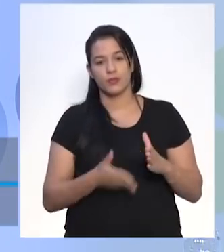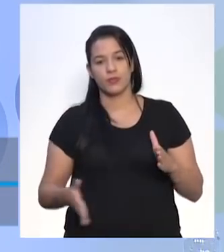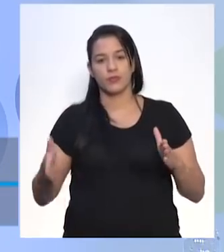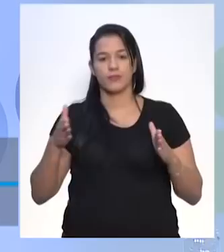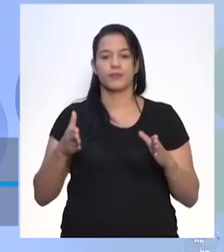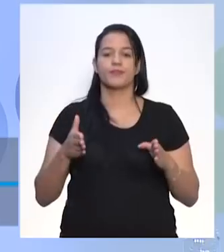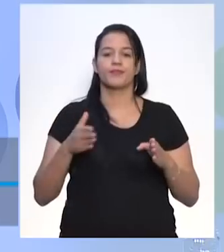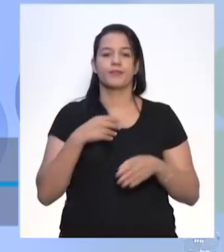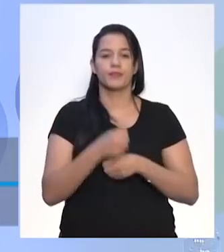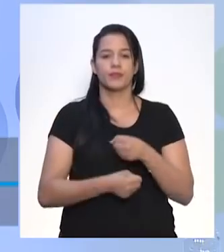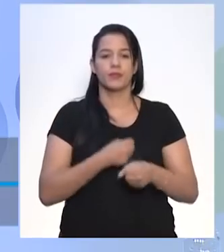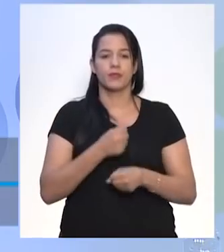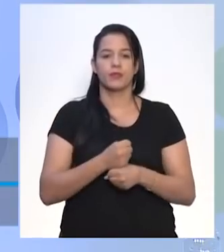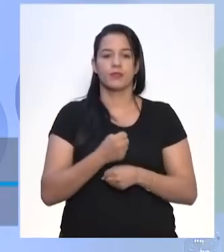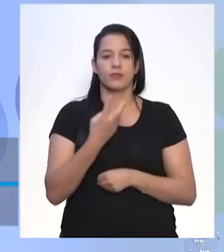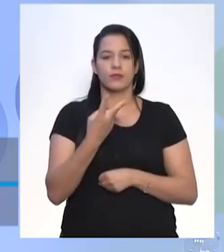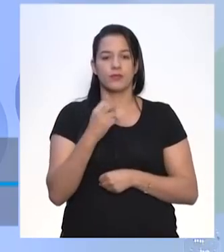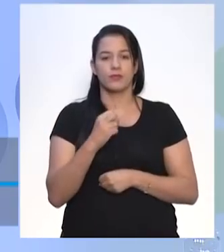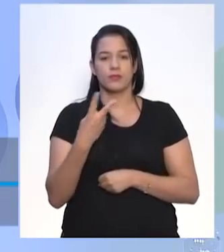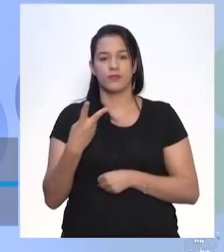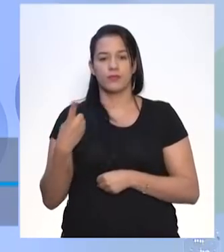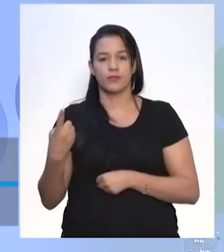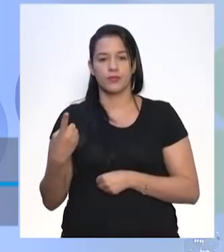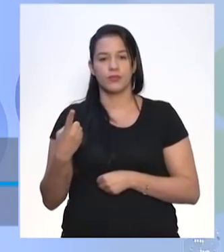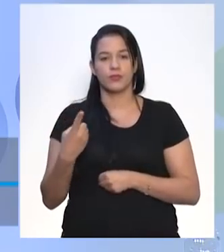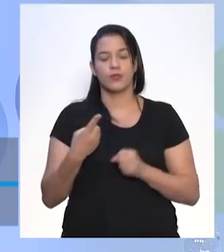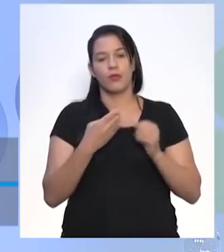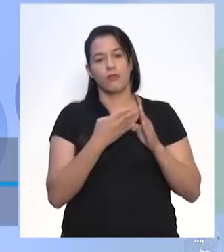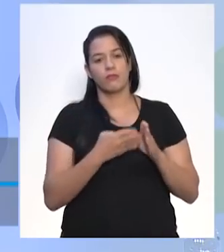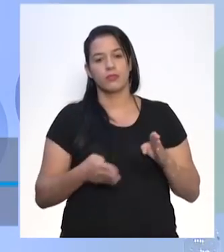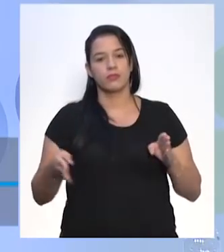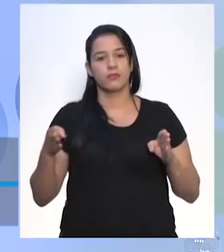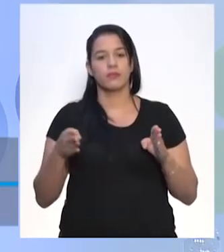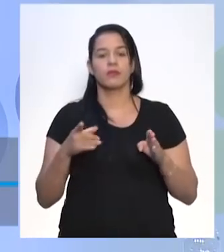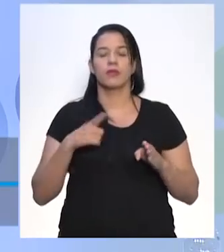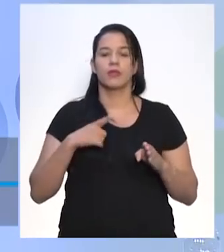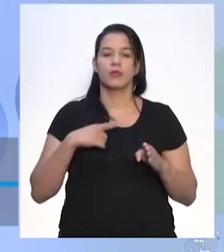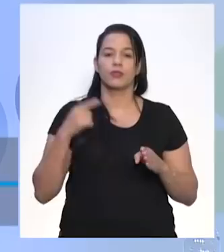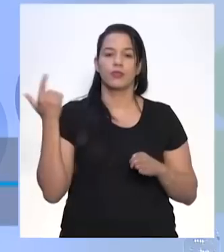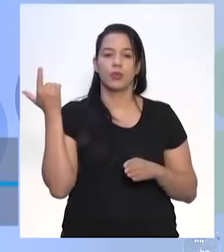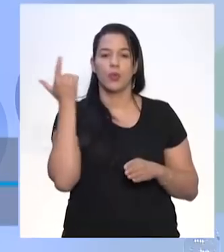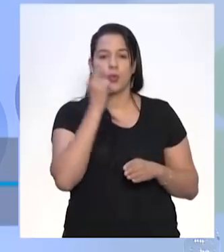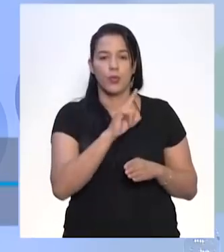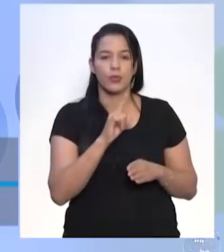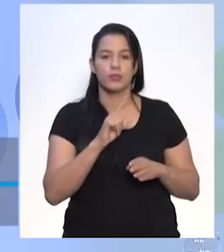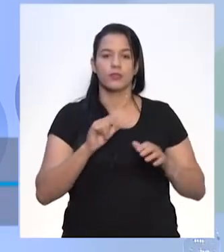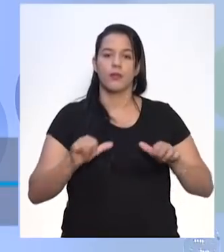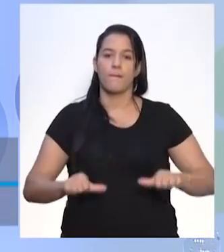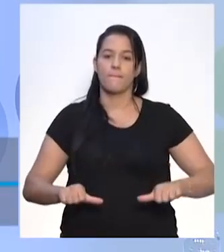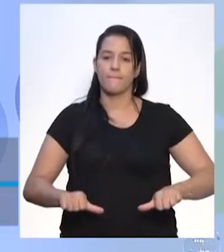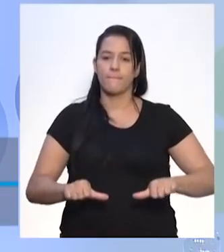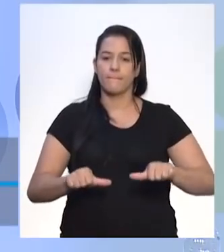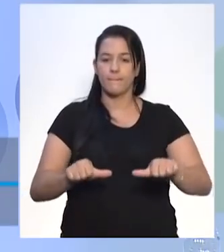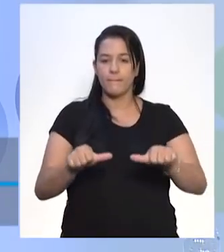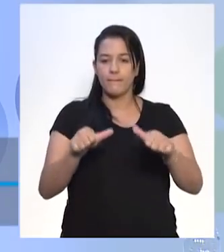de 2021, uma jornada em que possamos ser cada vez